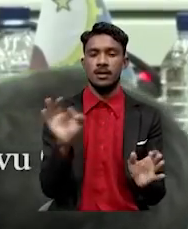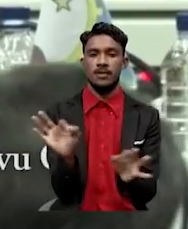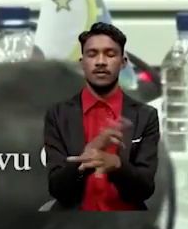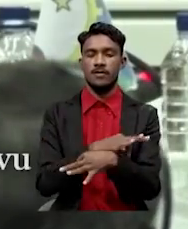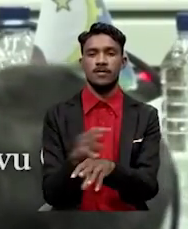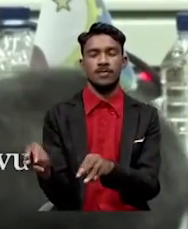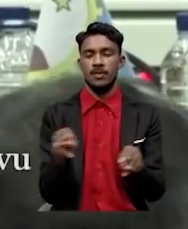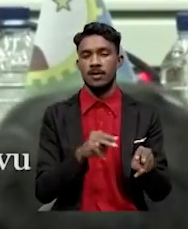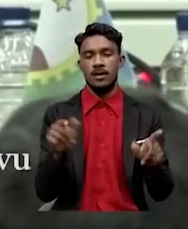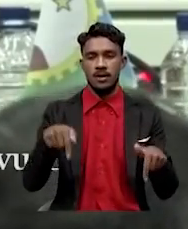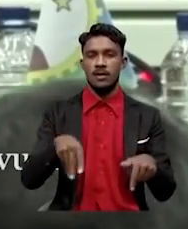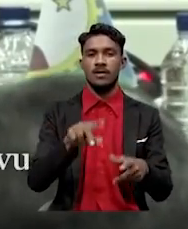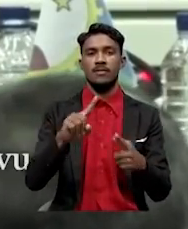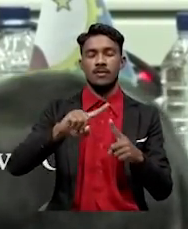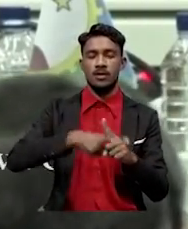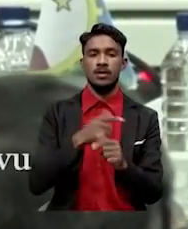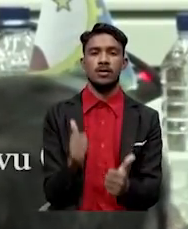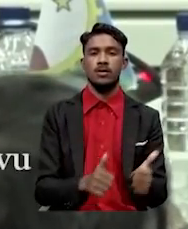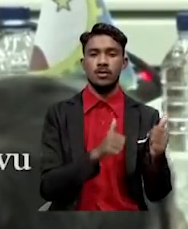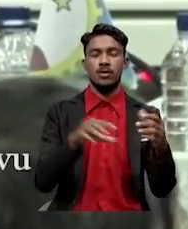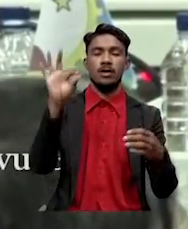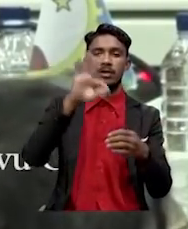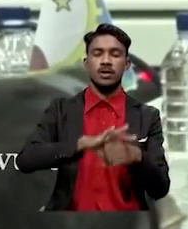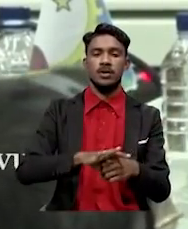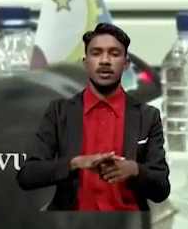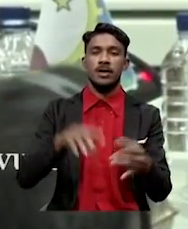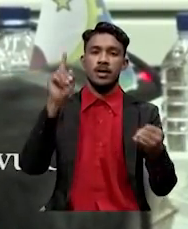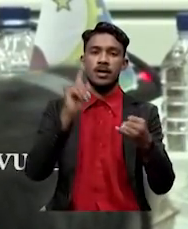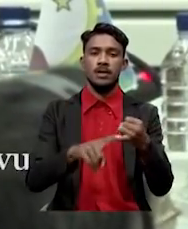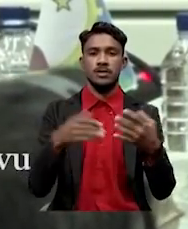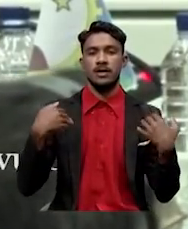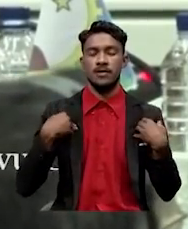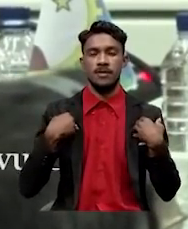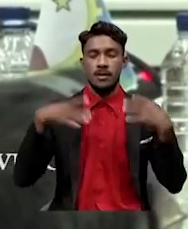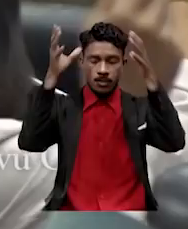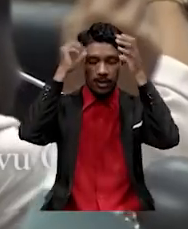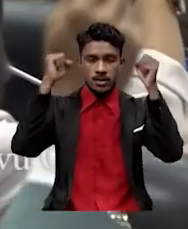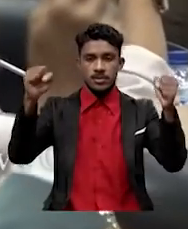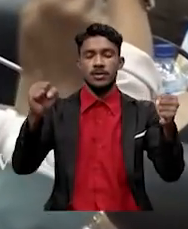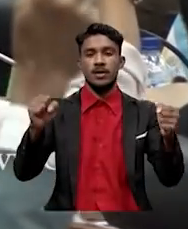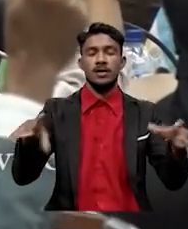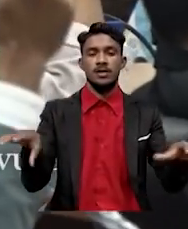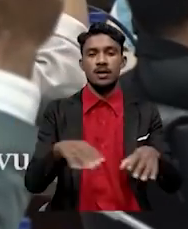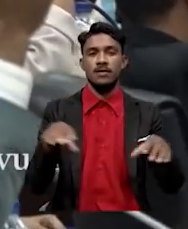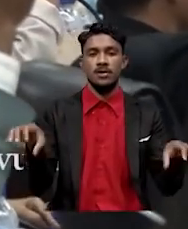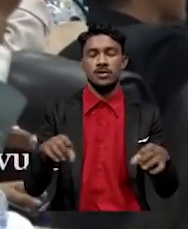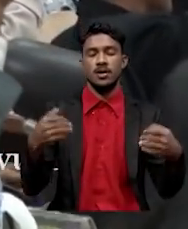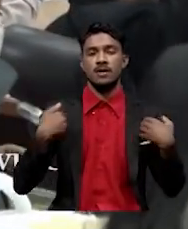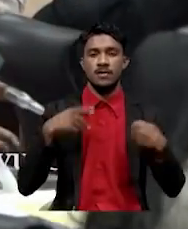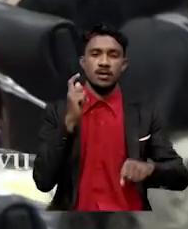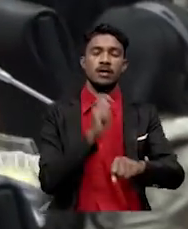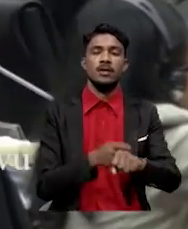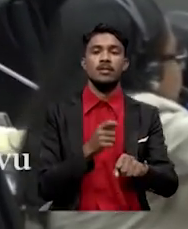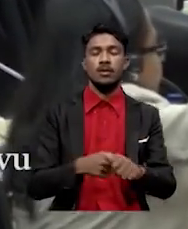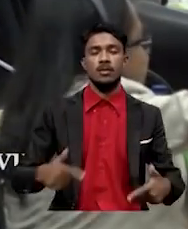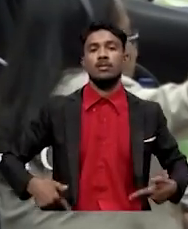no detuir nia eleição e a semestre ide icus e a presidente república nia mandato, ca ia tempo nebe moris